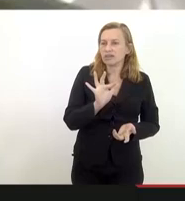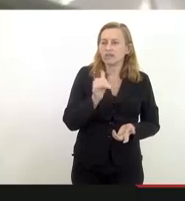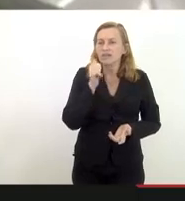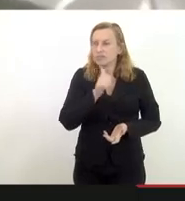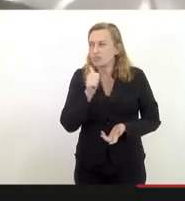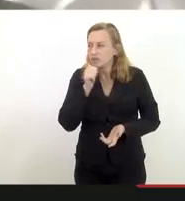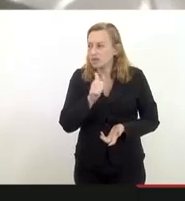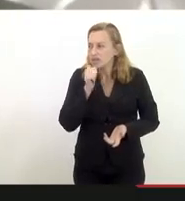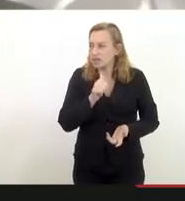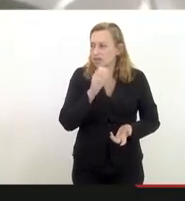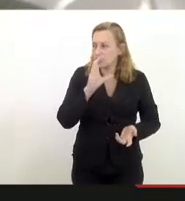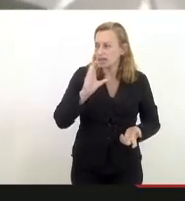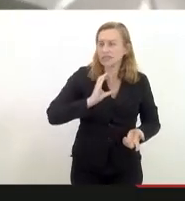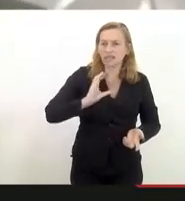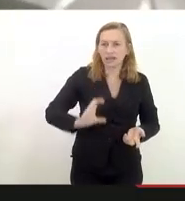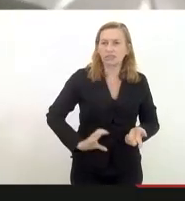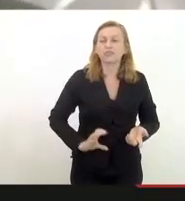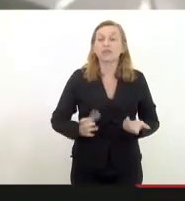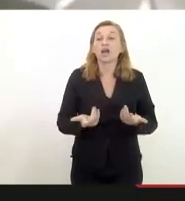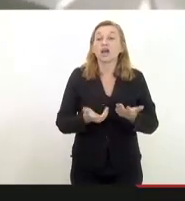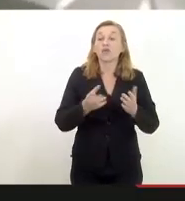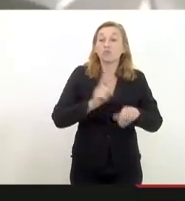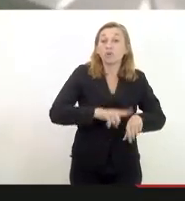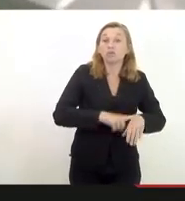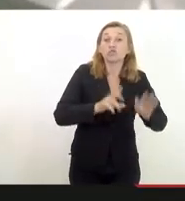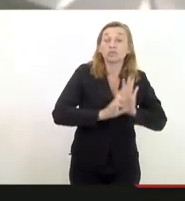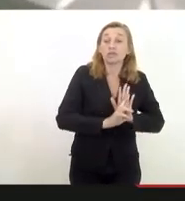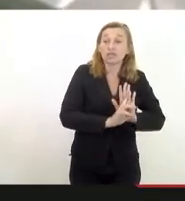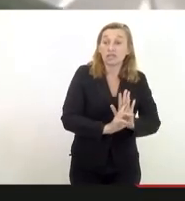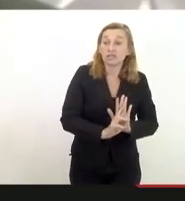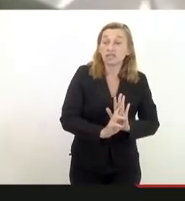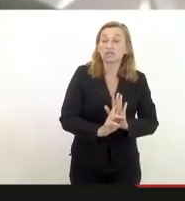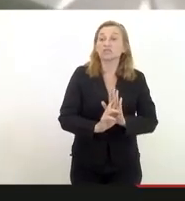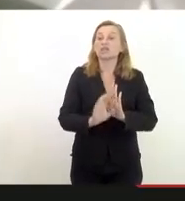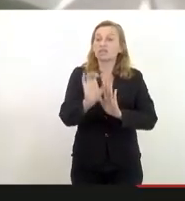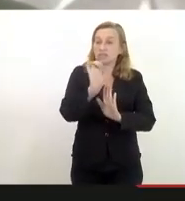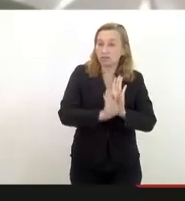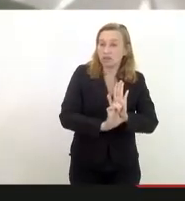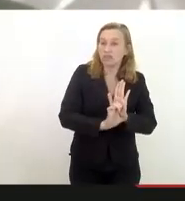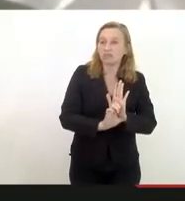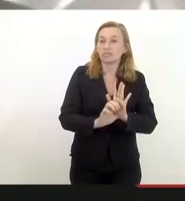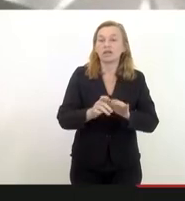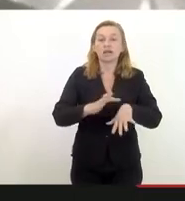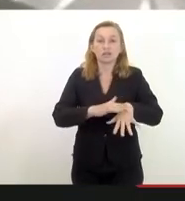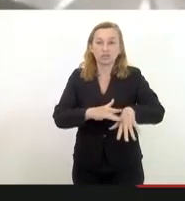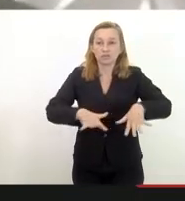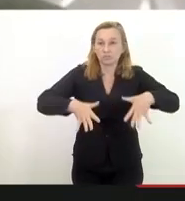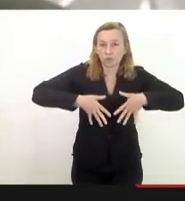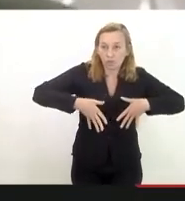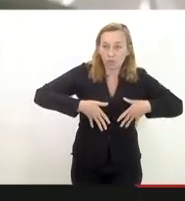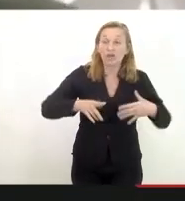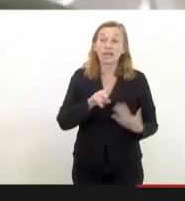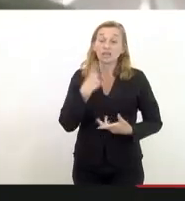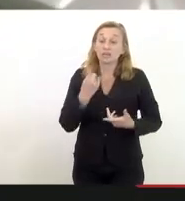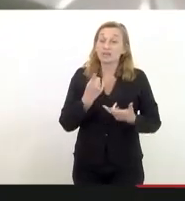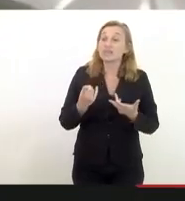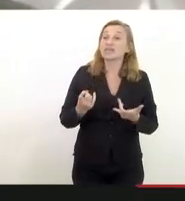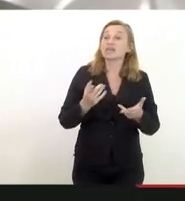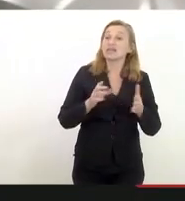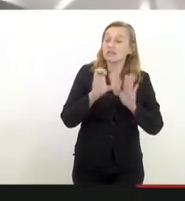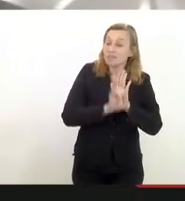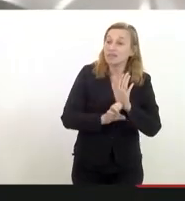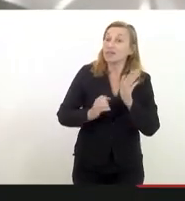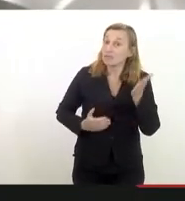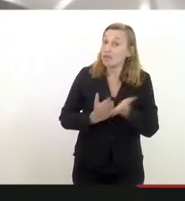direcionar no momento da apresentação das emendas do orçamento para a tuberculose. E a nossa emenda foi